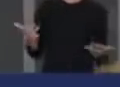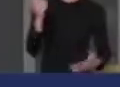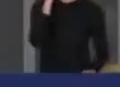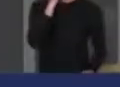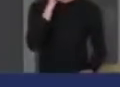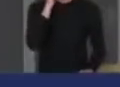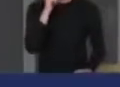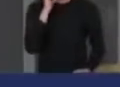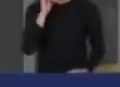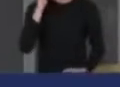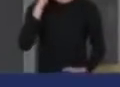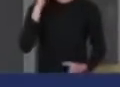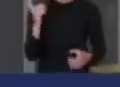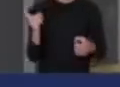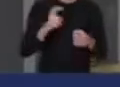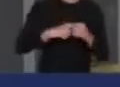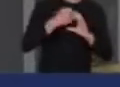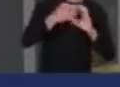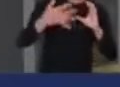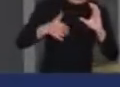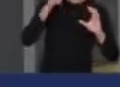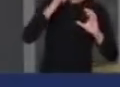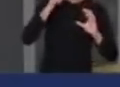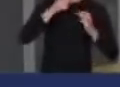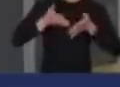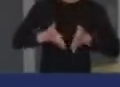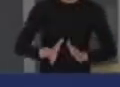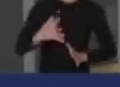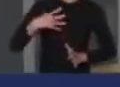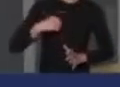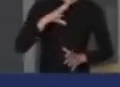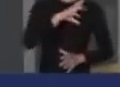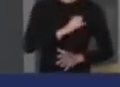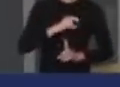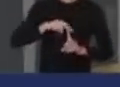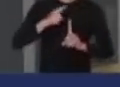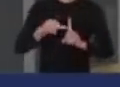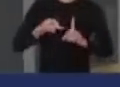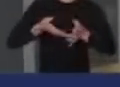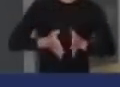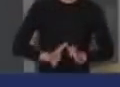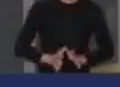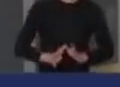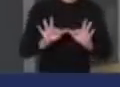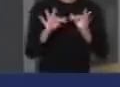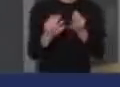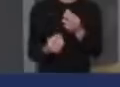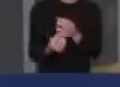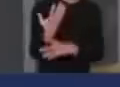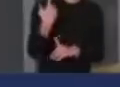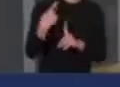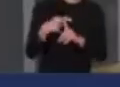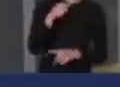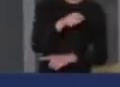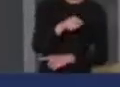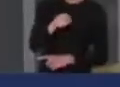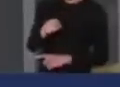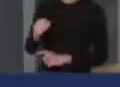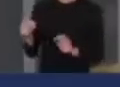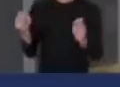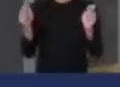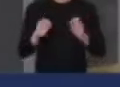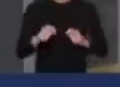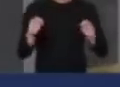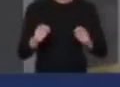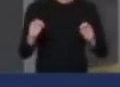pelos pais, pelos amigos, porque se depender de gente como o Nicolas, ela só vai tomar pancada, e vai ser mais triste, vai ser uma